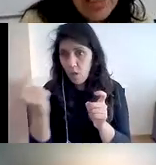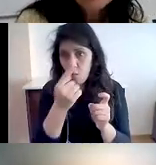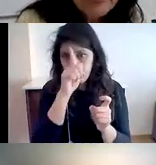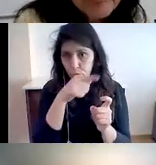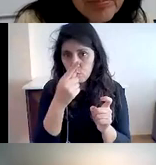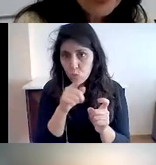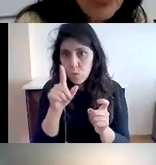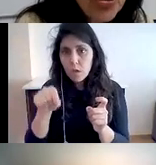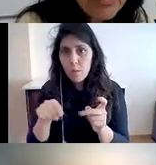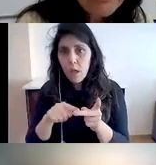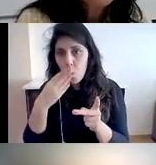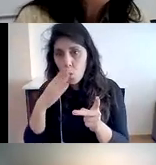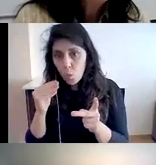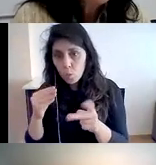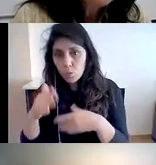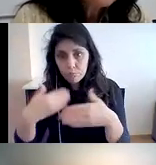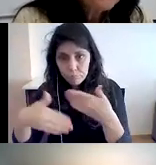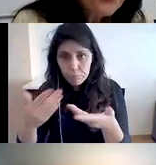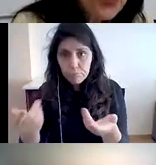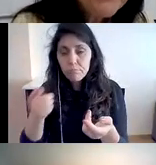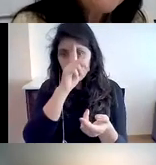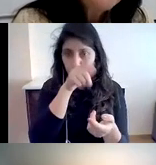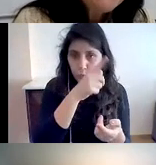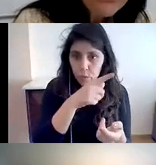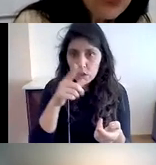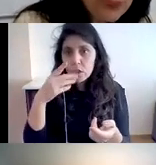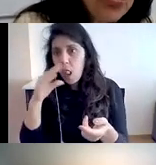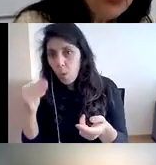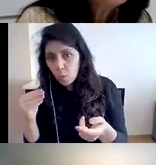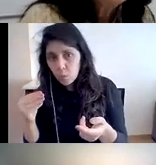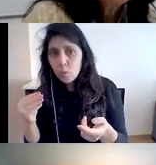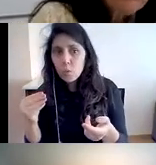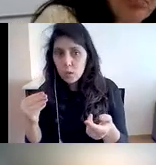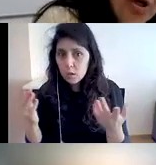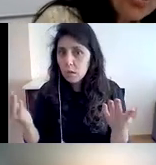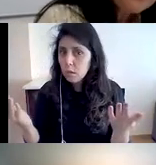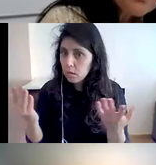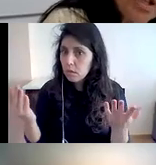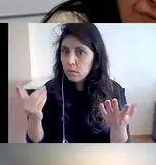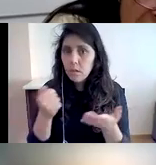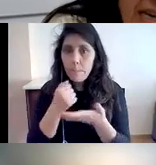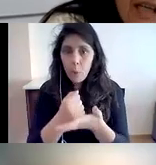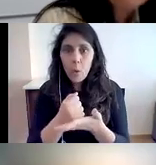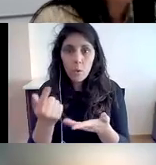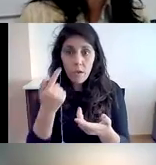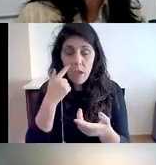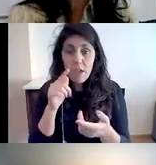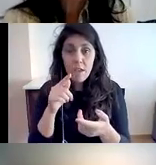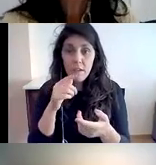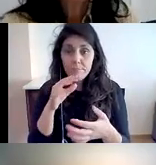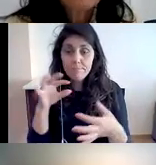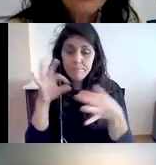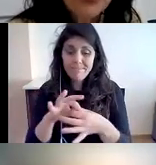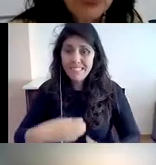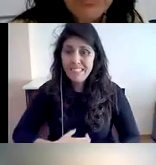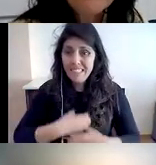e já agora podemos ir andando, quer os professores, quer os alunos que apoiam e se reveem nos